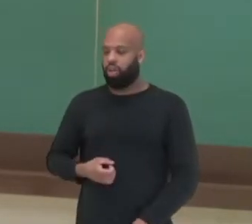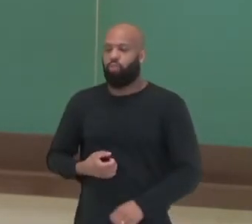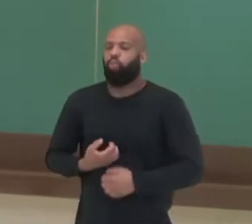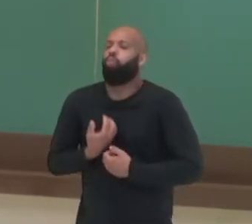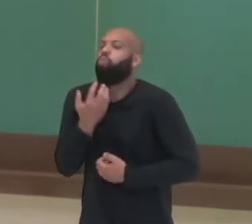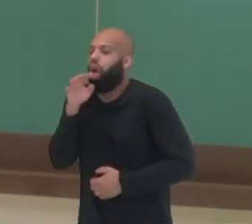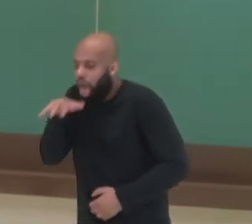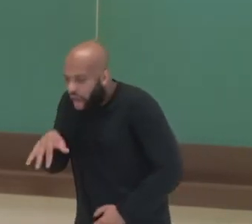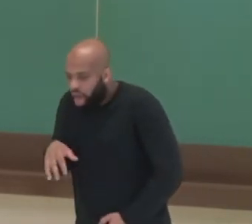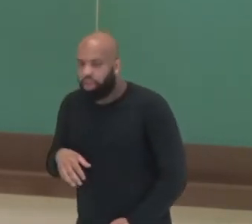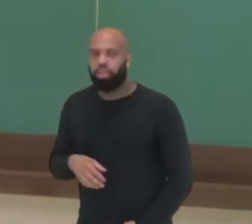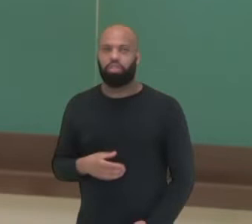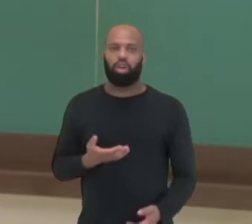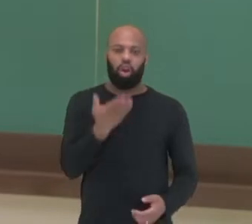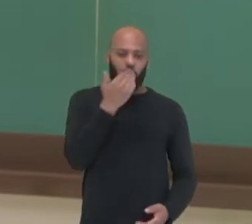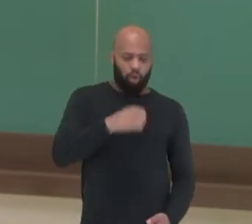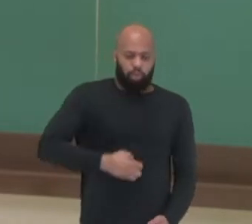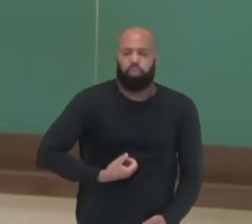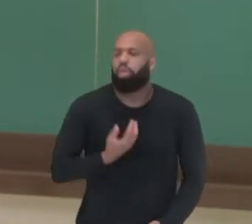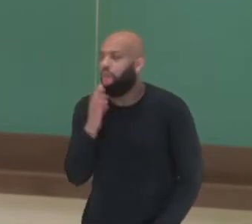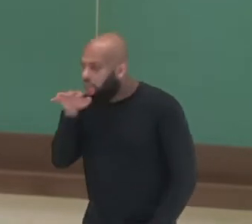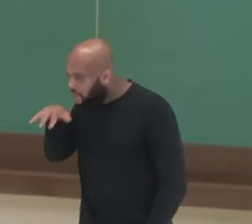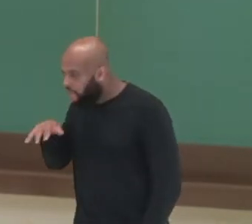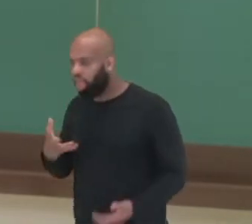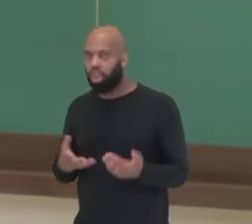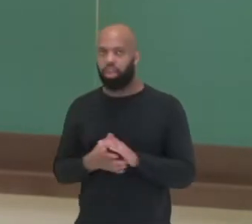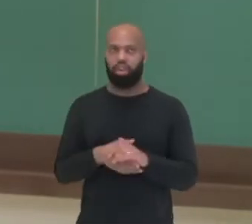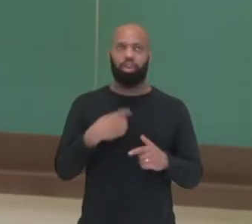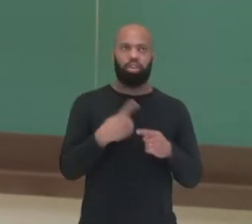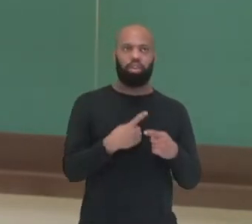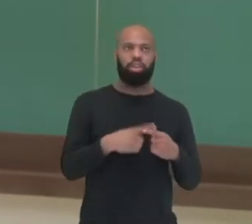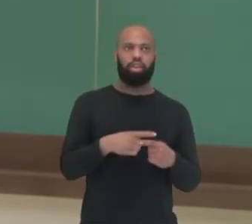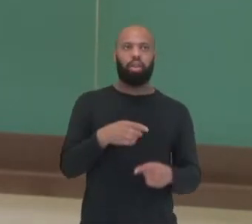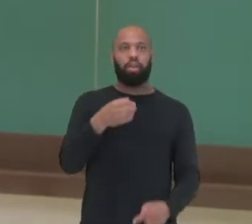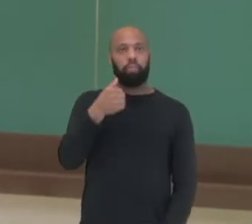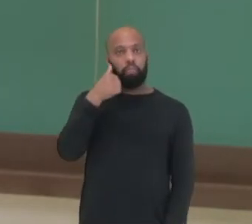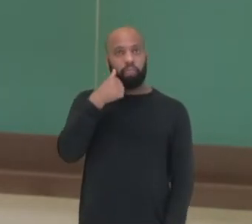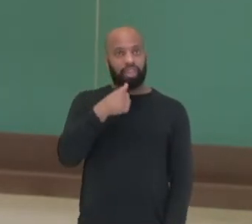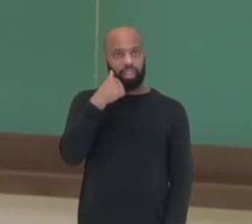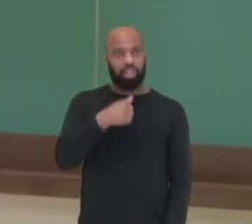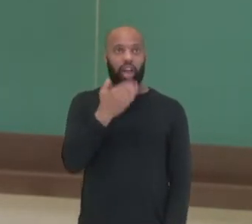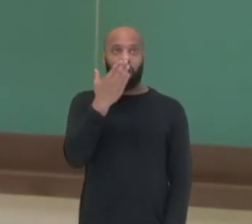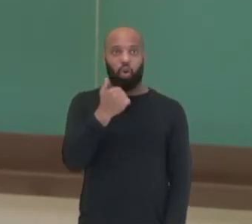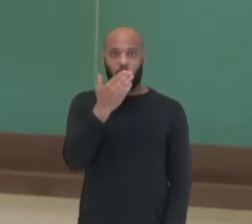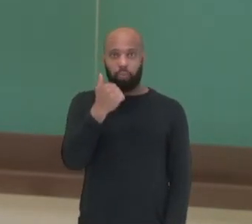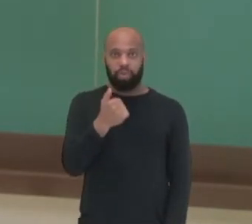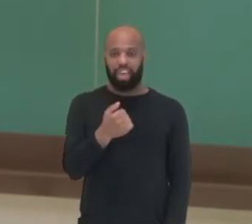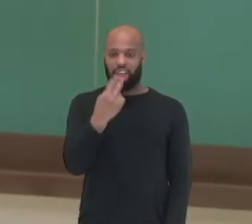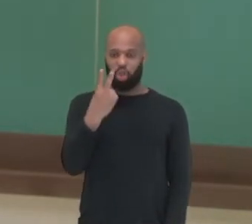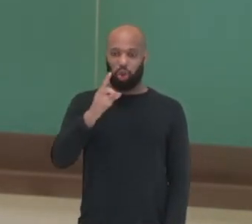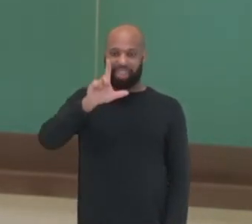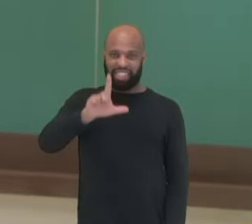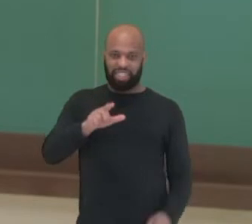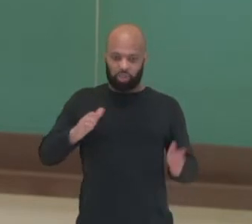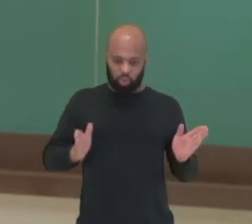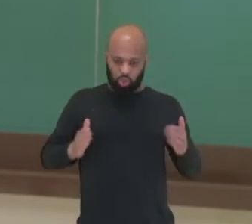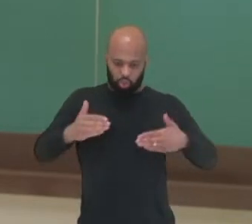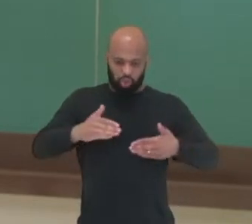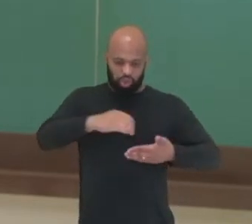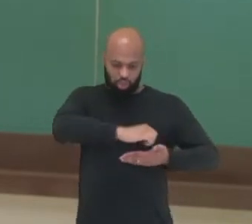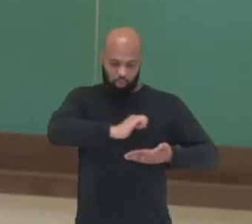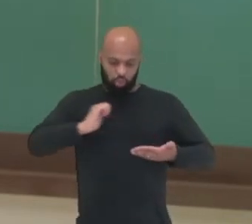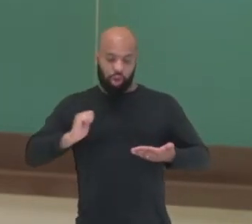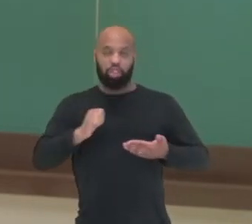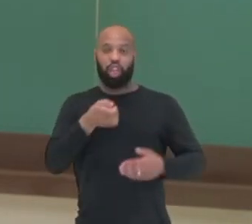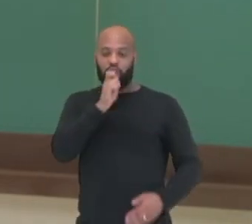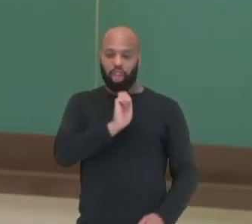come e passa mal. Eu vi uma reportagem esses tempos que a menina ela comia 2 litros de sorvete e depois ia lá e vomitava tudo que ela